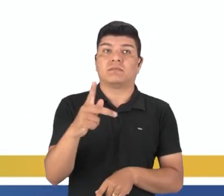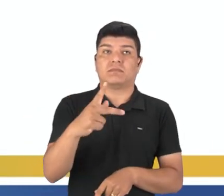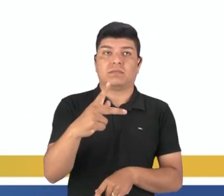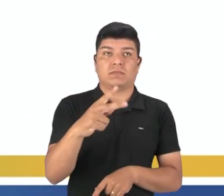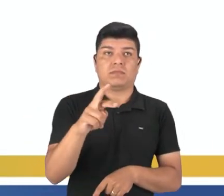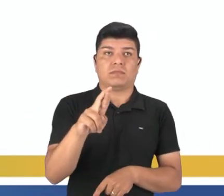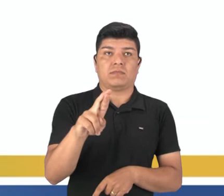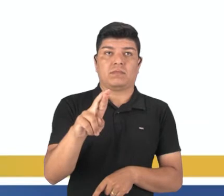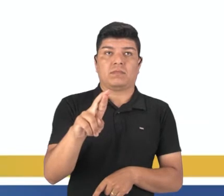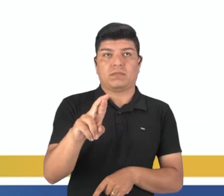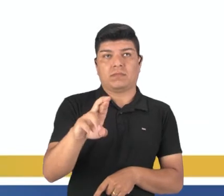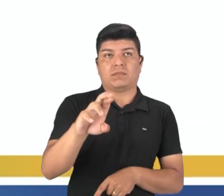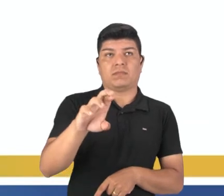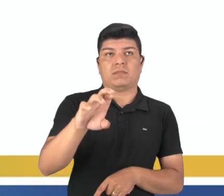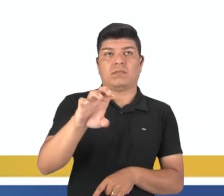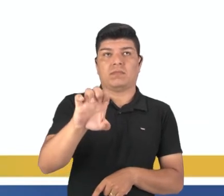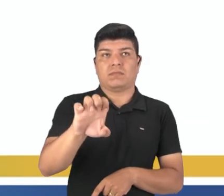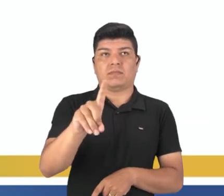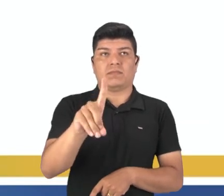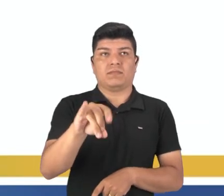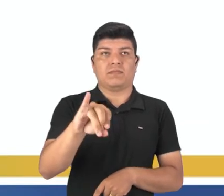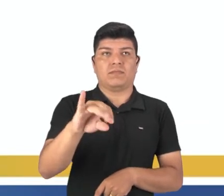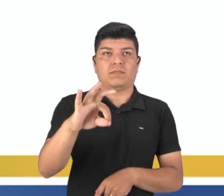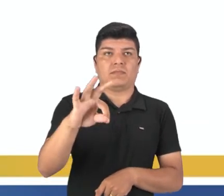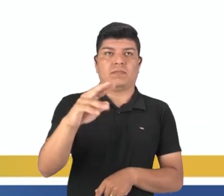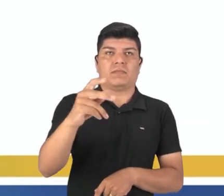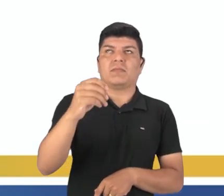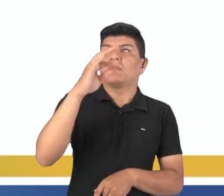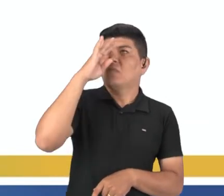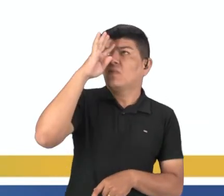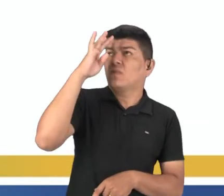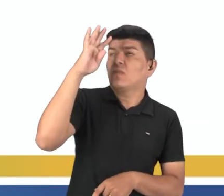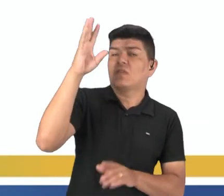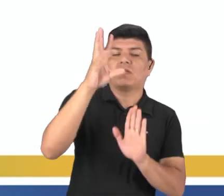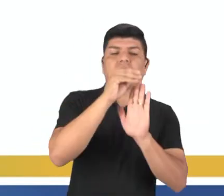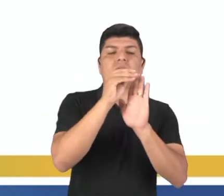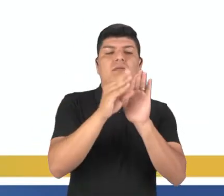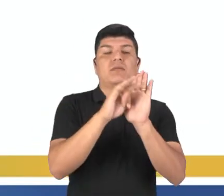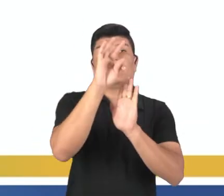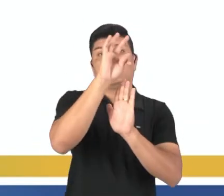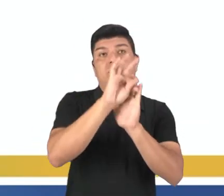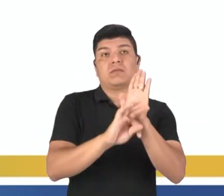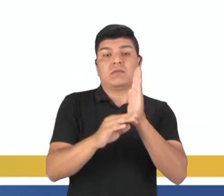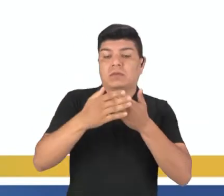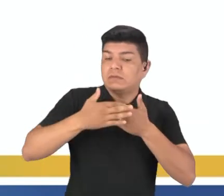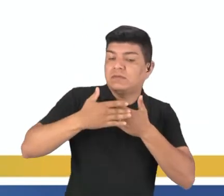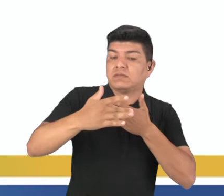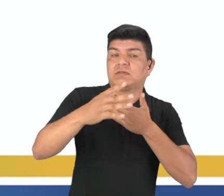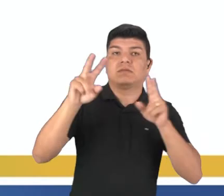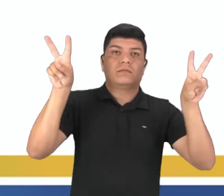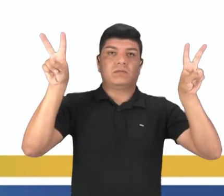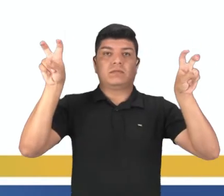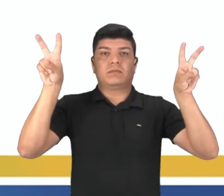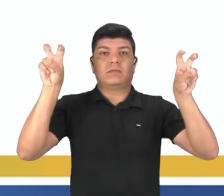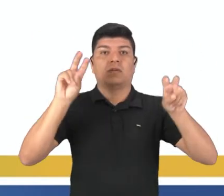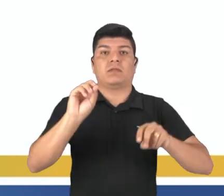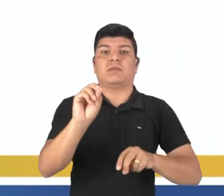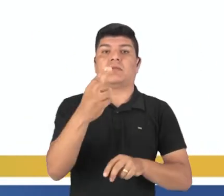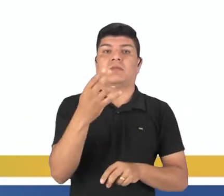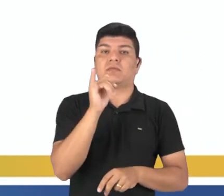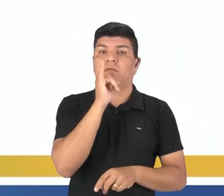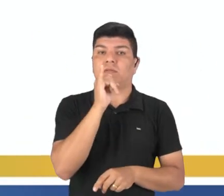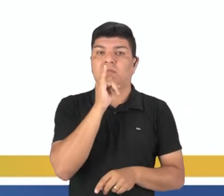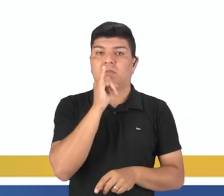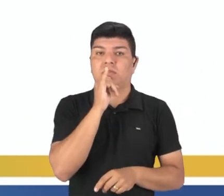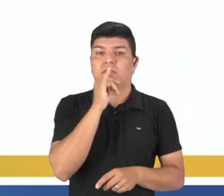predições o que que é isso é você prever deduzir o conteúdo de um texto a partir do título ou de